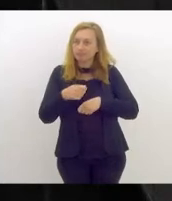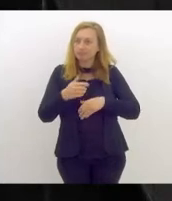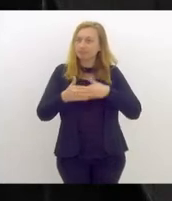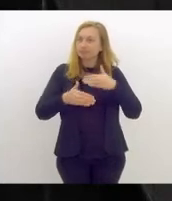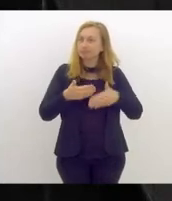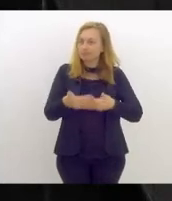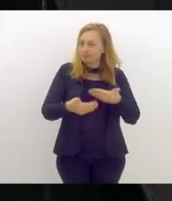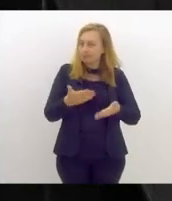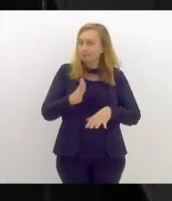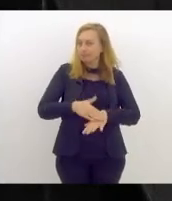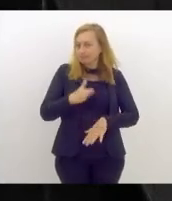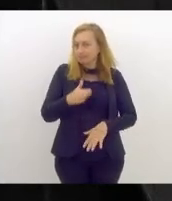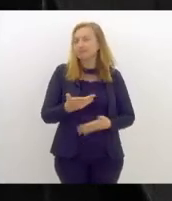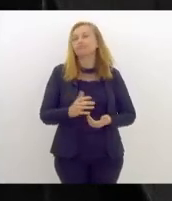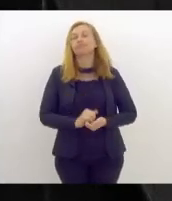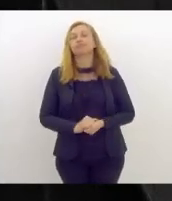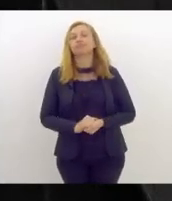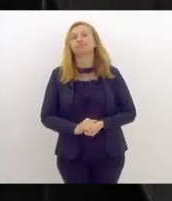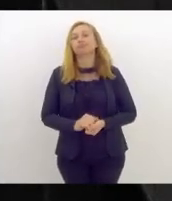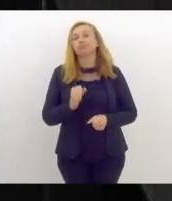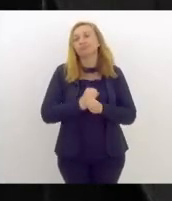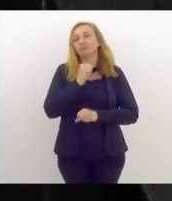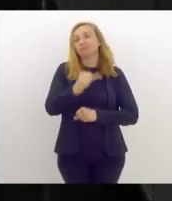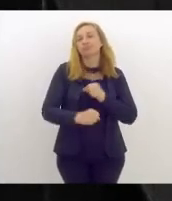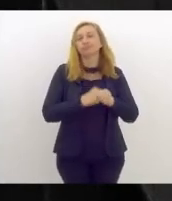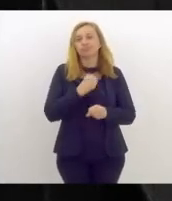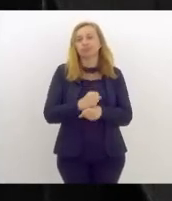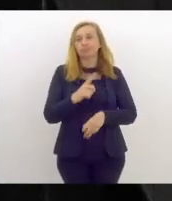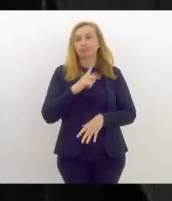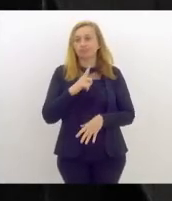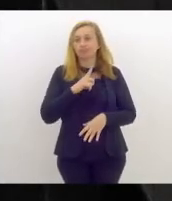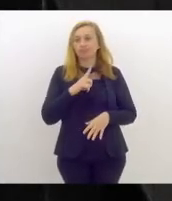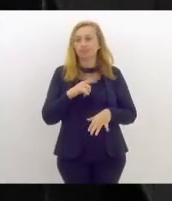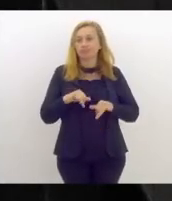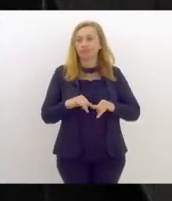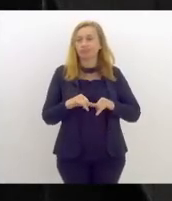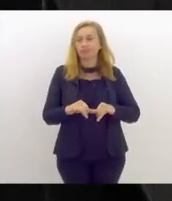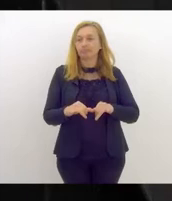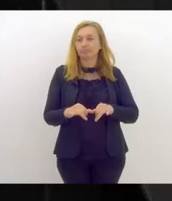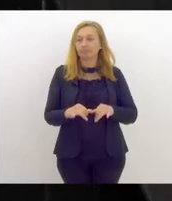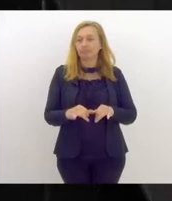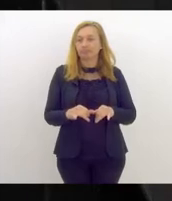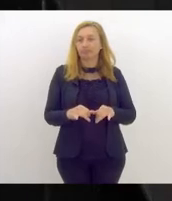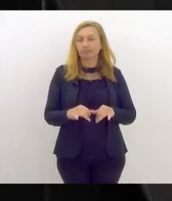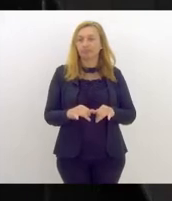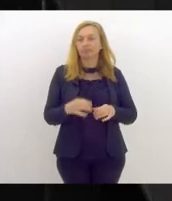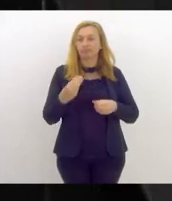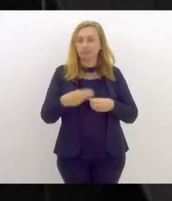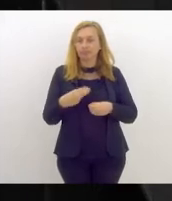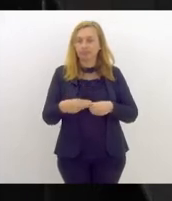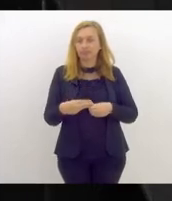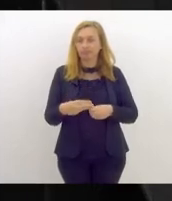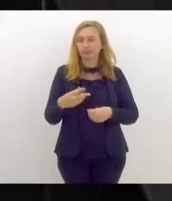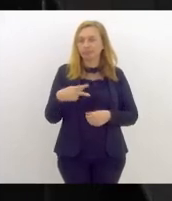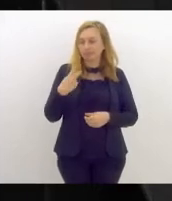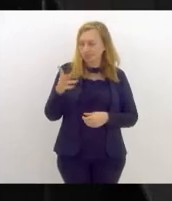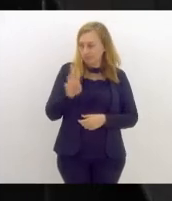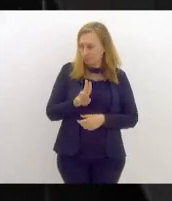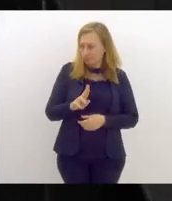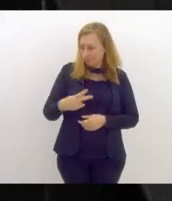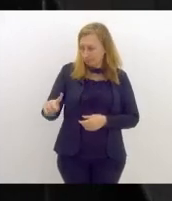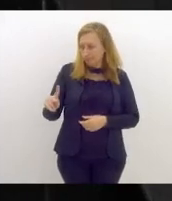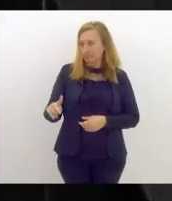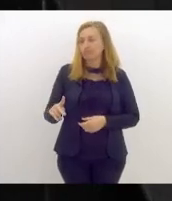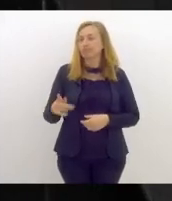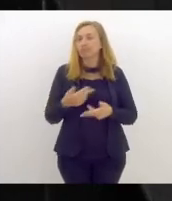avançando em Niterói a partir do ano que vem terá um mercado municipal para chamar de seu e certamente muita gente